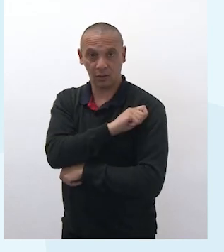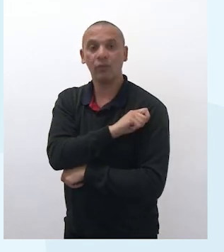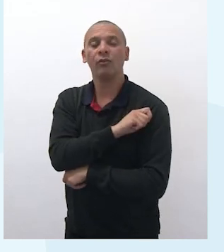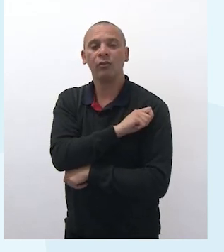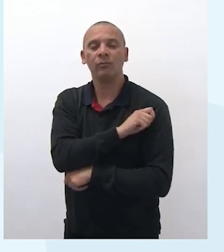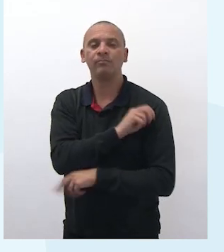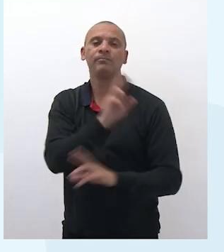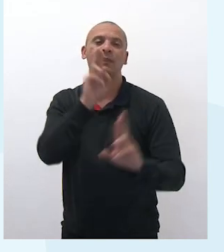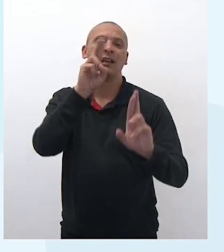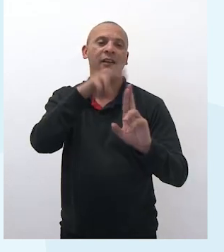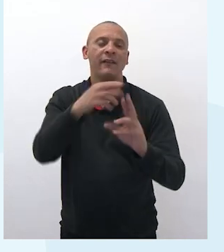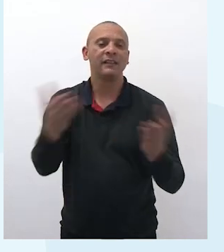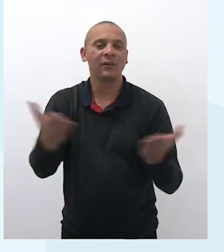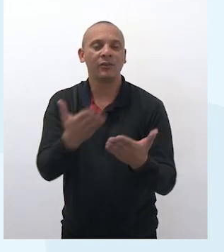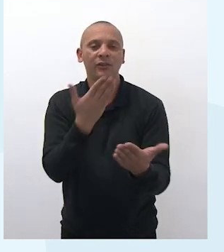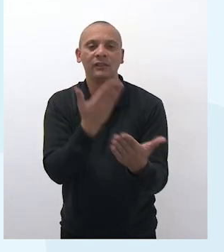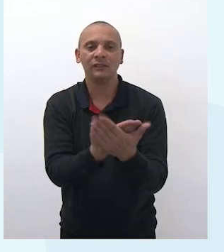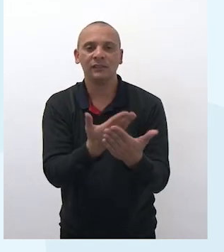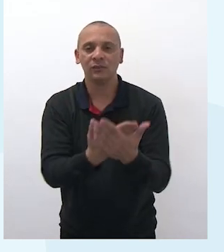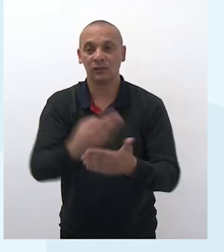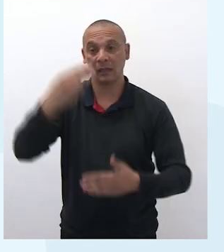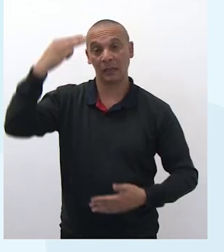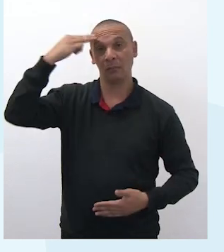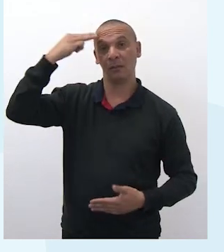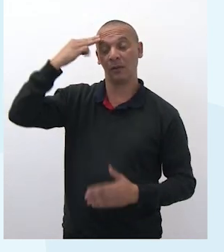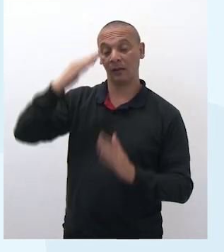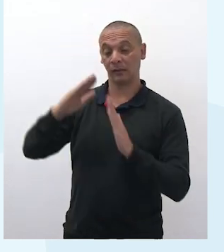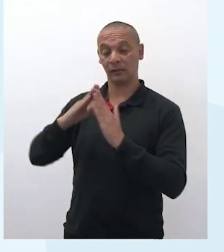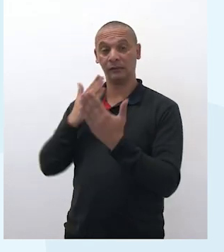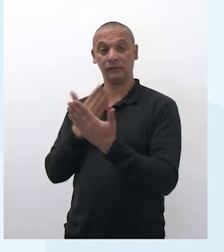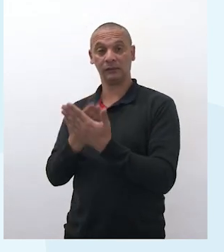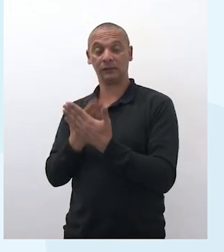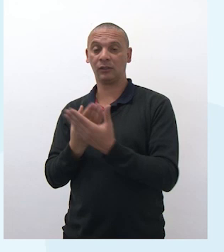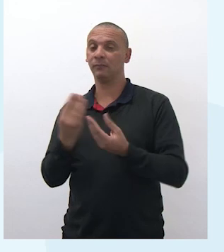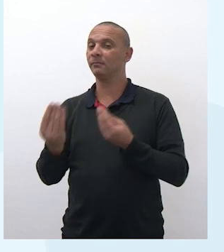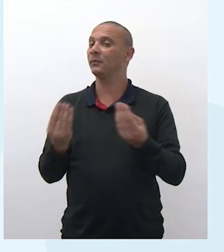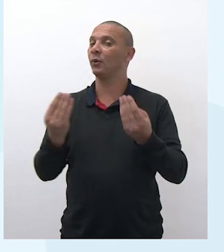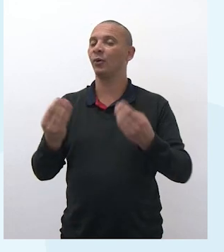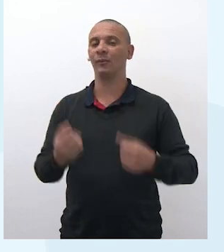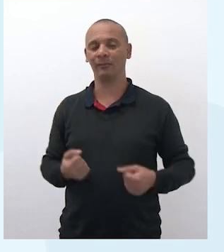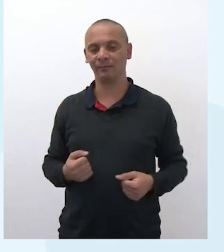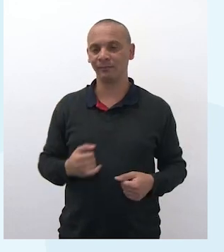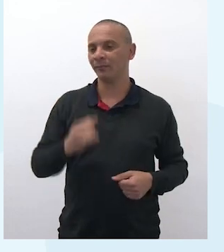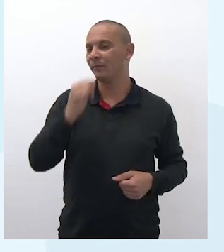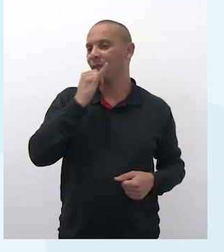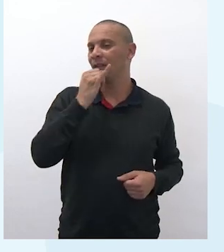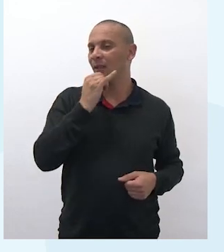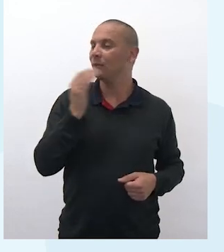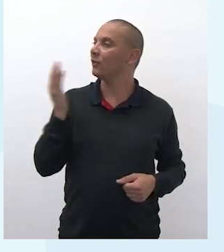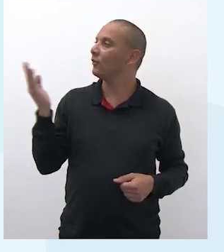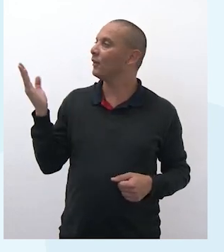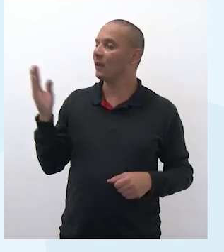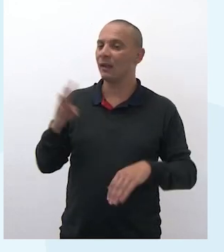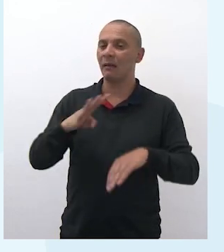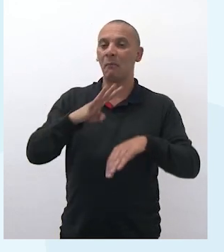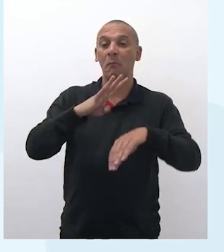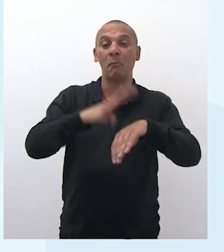para o nosso estudo sobre a memória e a história da escola. Vejam, por exemplo, as indicações das